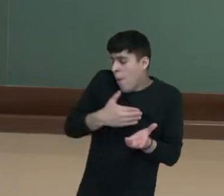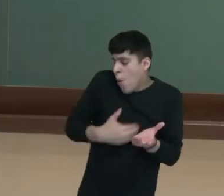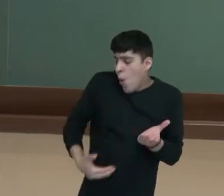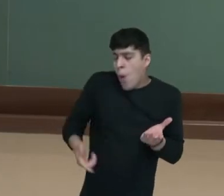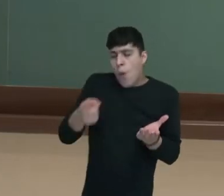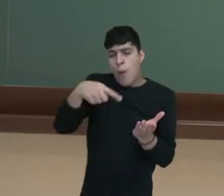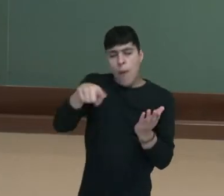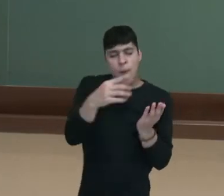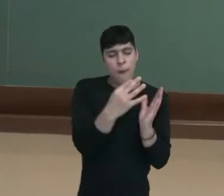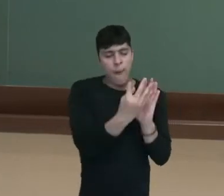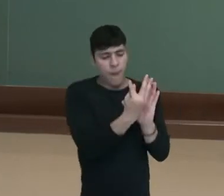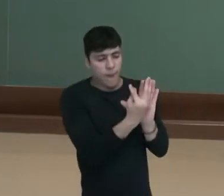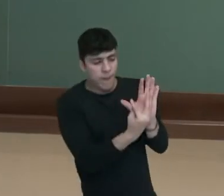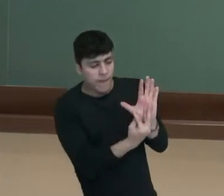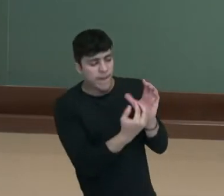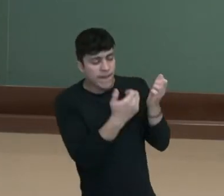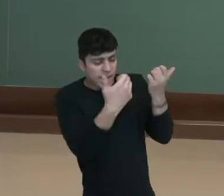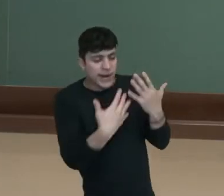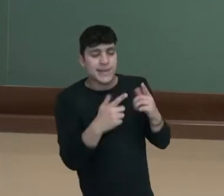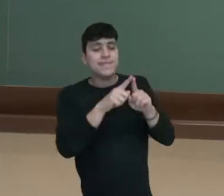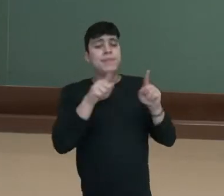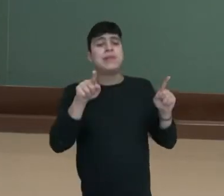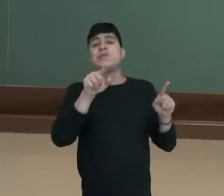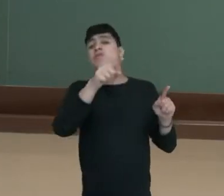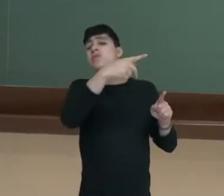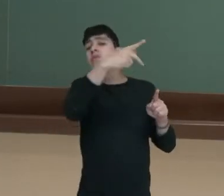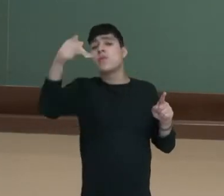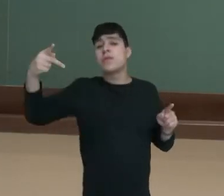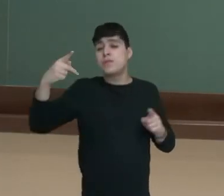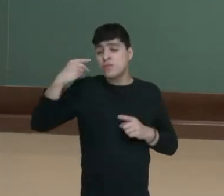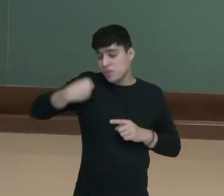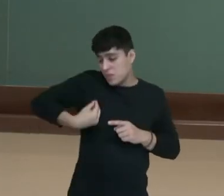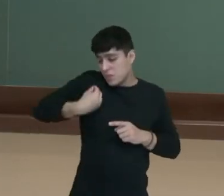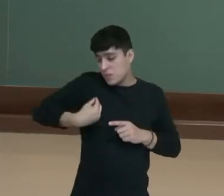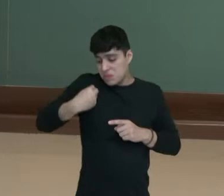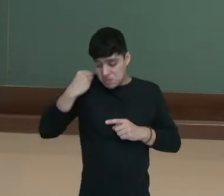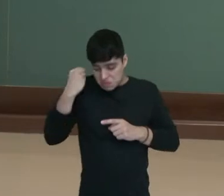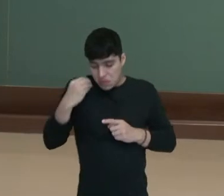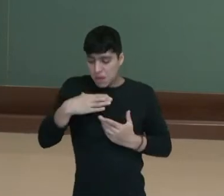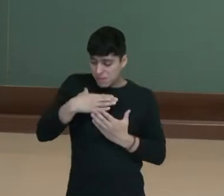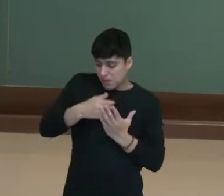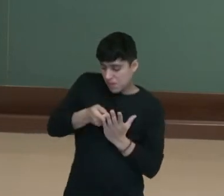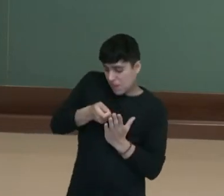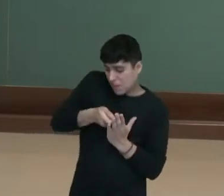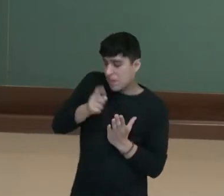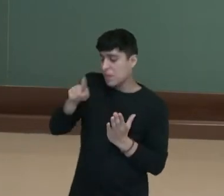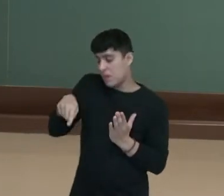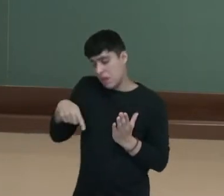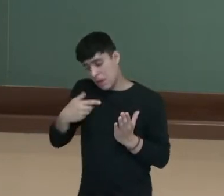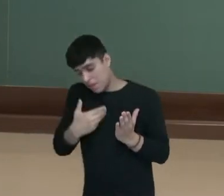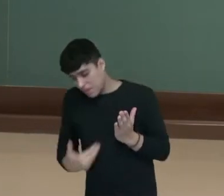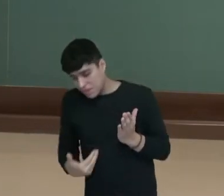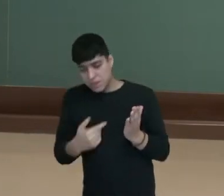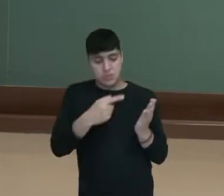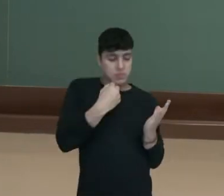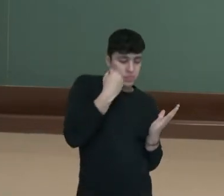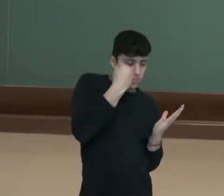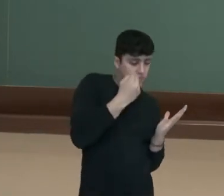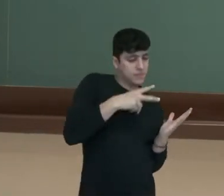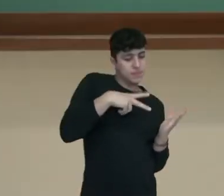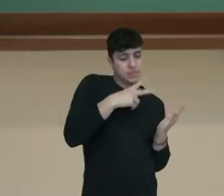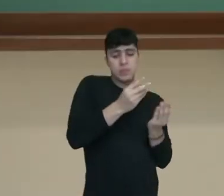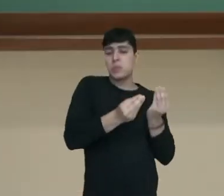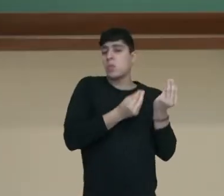utilizando o exemplo do seu cotidiano. Quando você está em uma esfera pública e quando você está em uma esfera